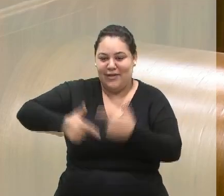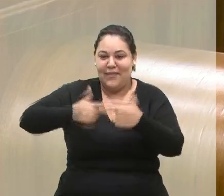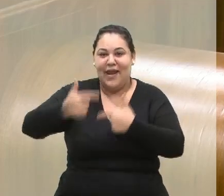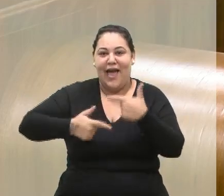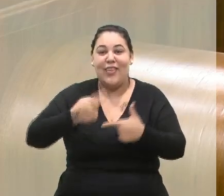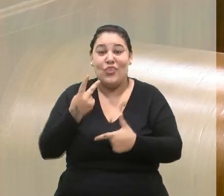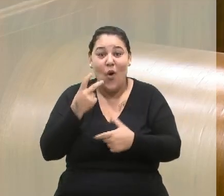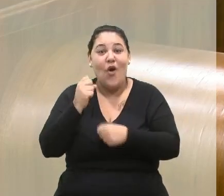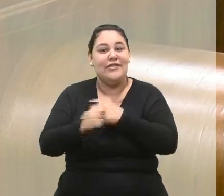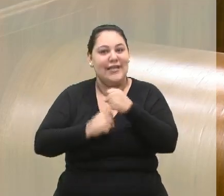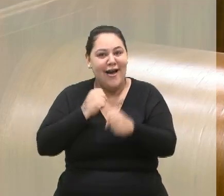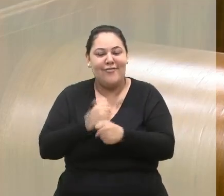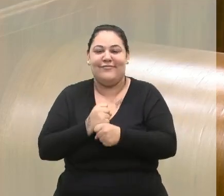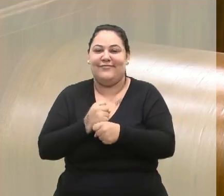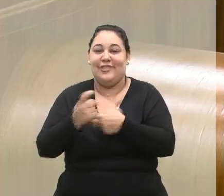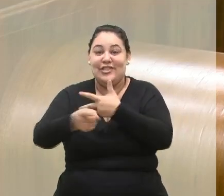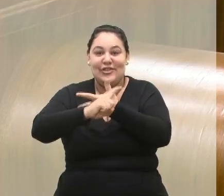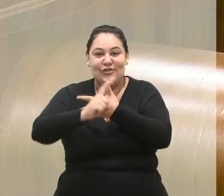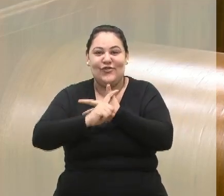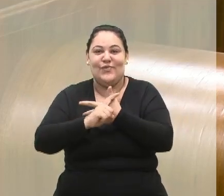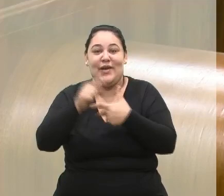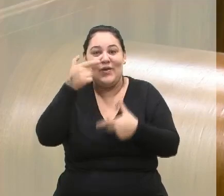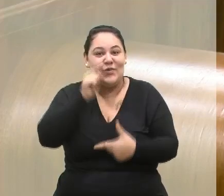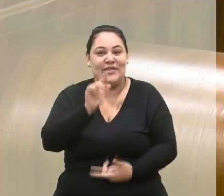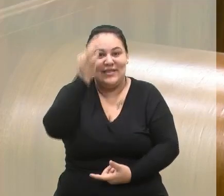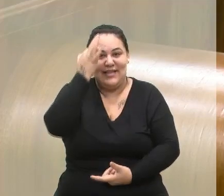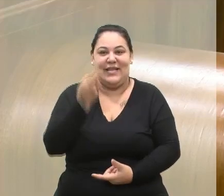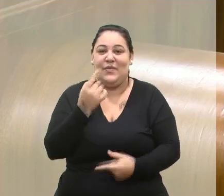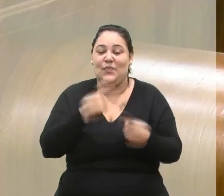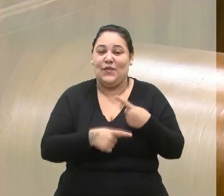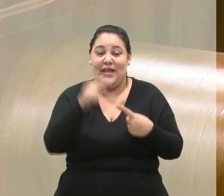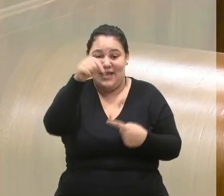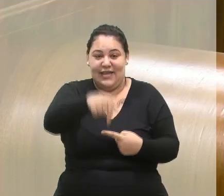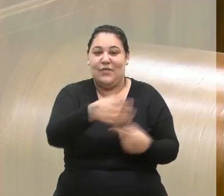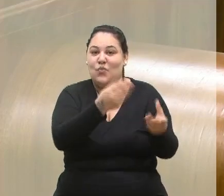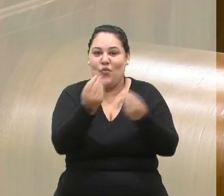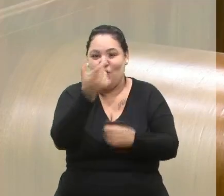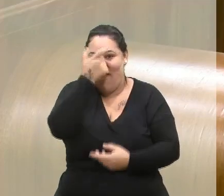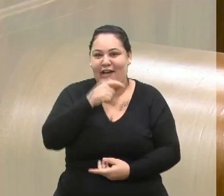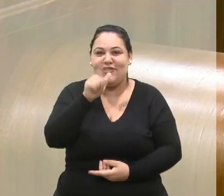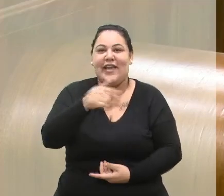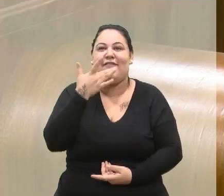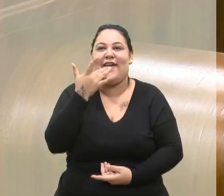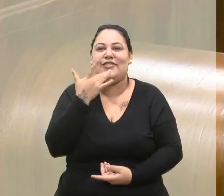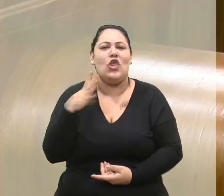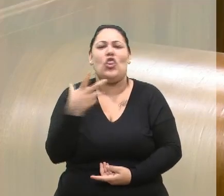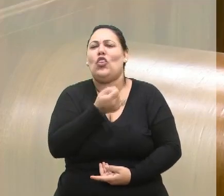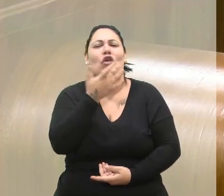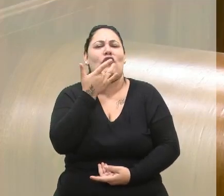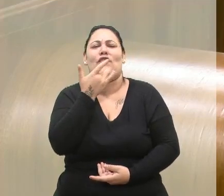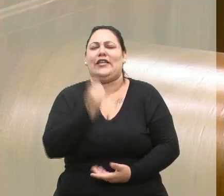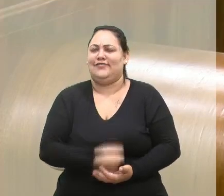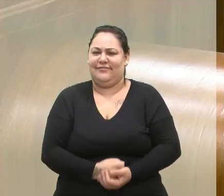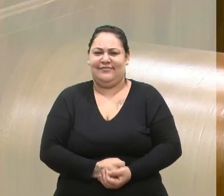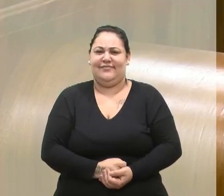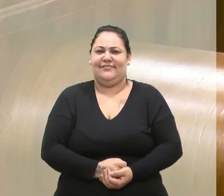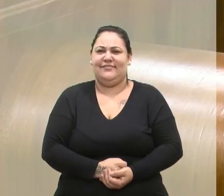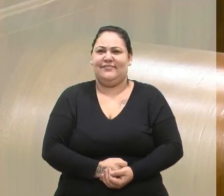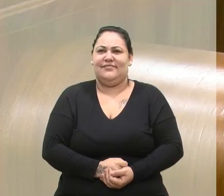para entender. Porque aqui muitos acham que é fácil, que é tudo fácil. Não conhece